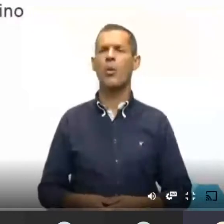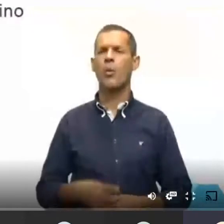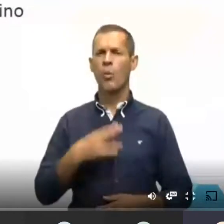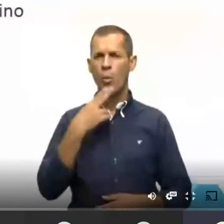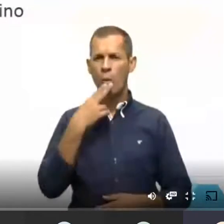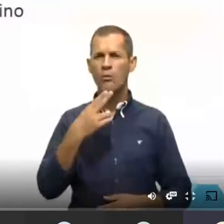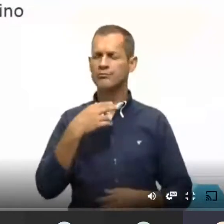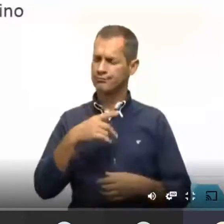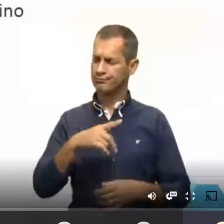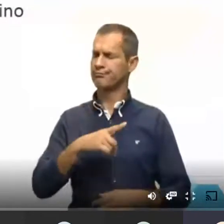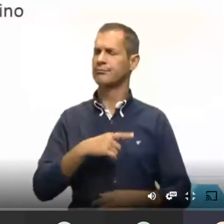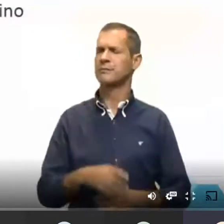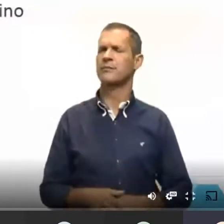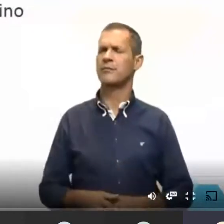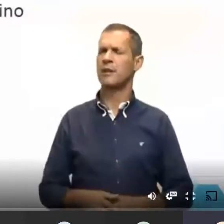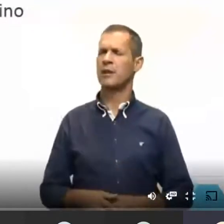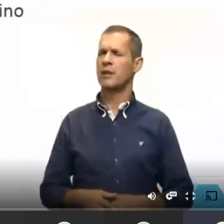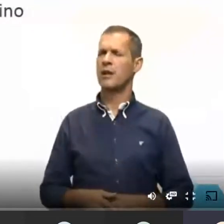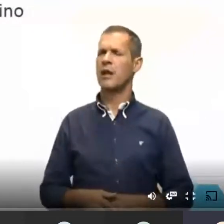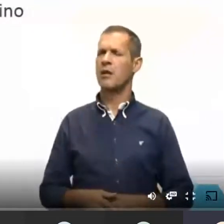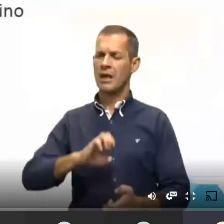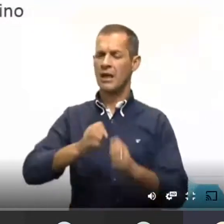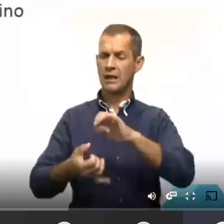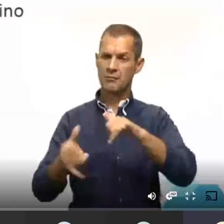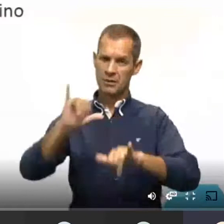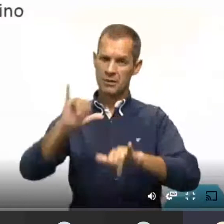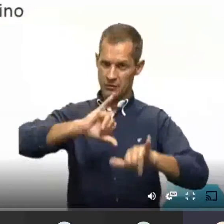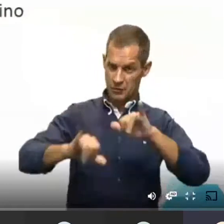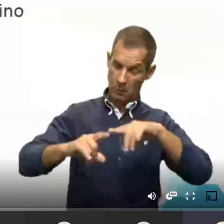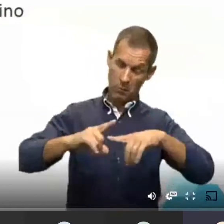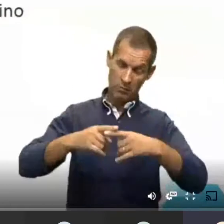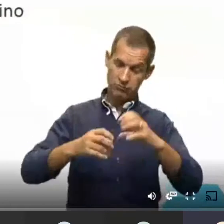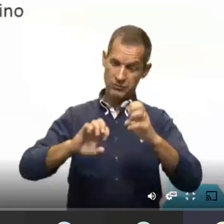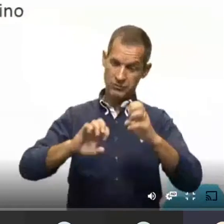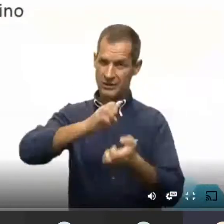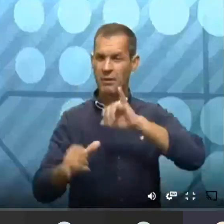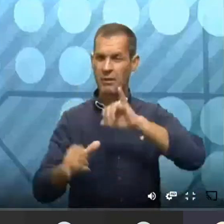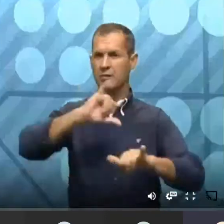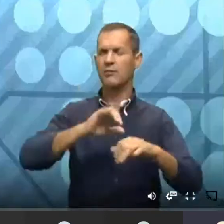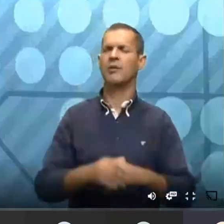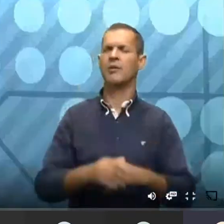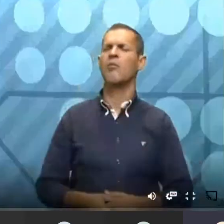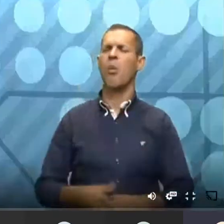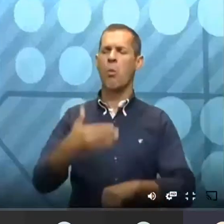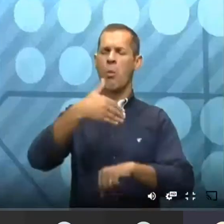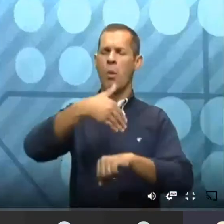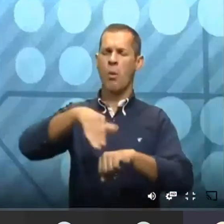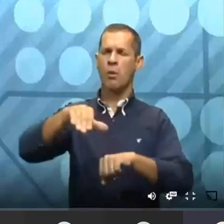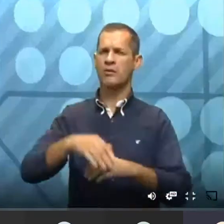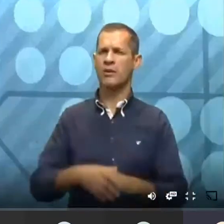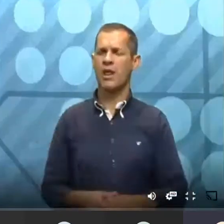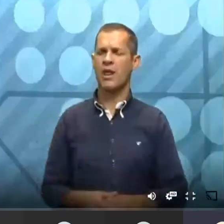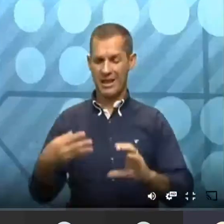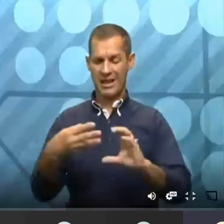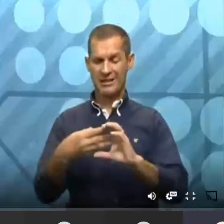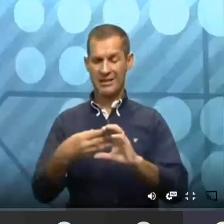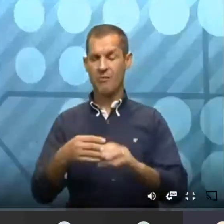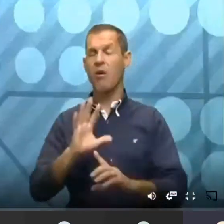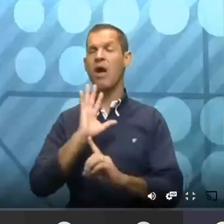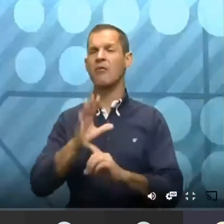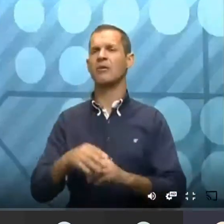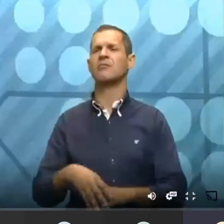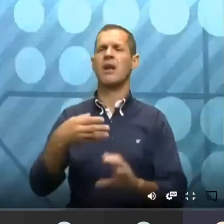o cigarro, ele possui elementos químicos. E esses elementos químicos vão lesar a célula, eles